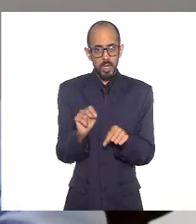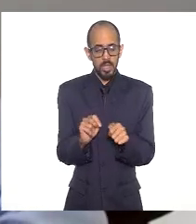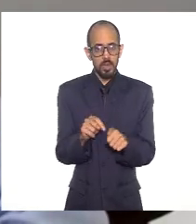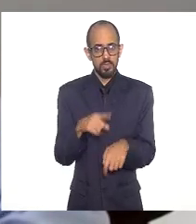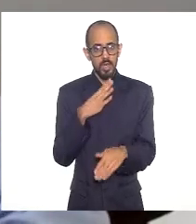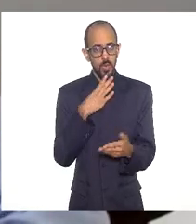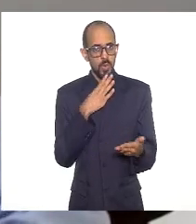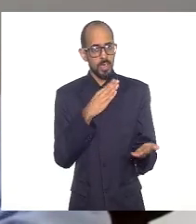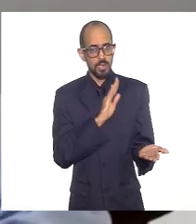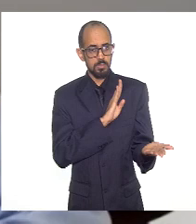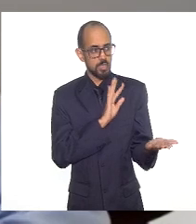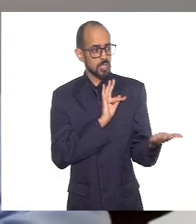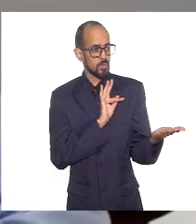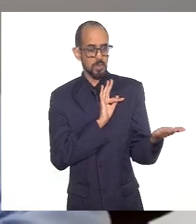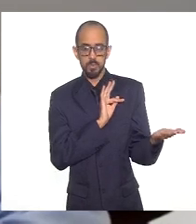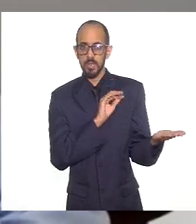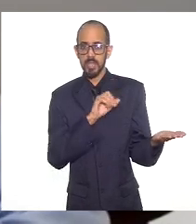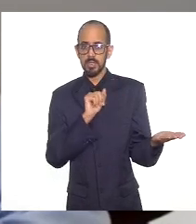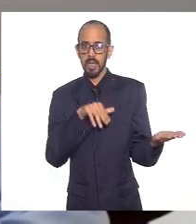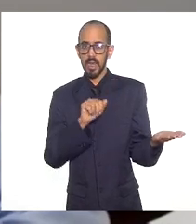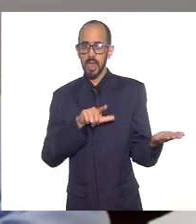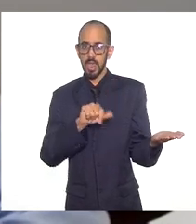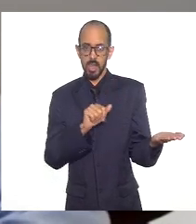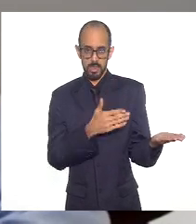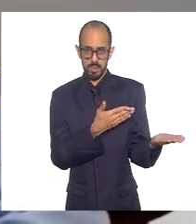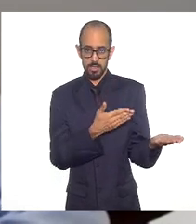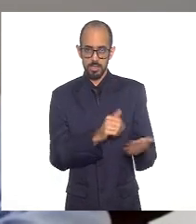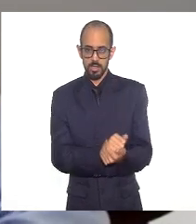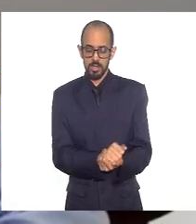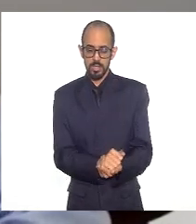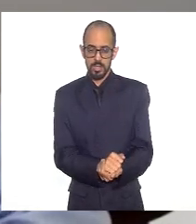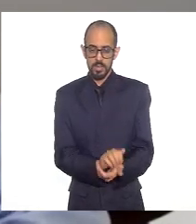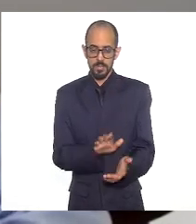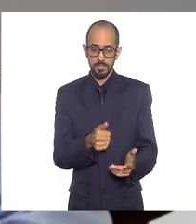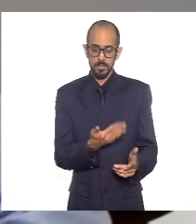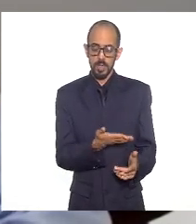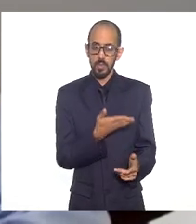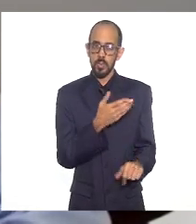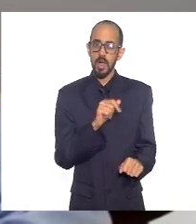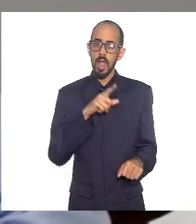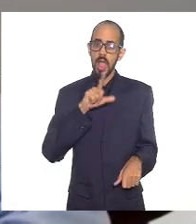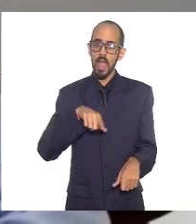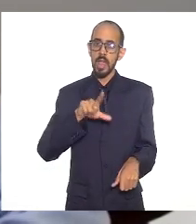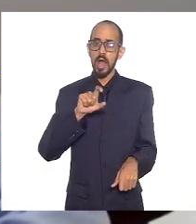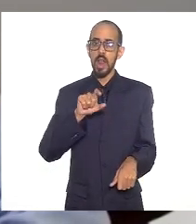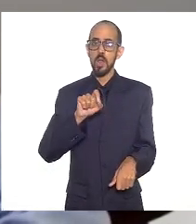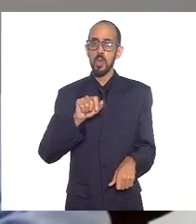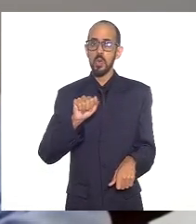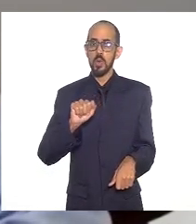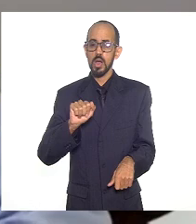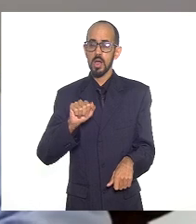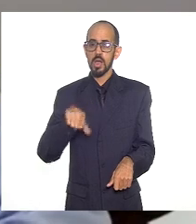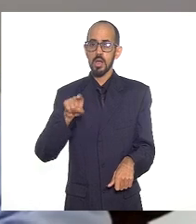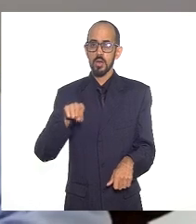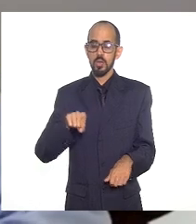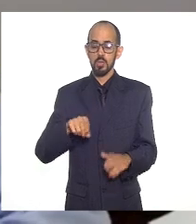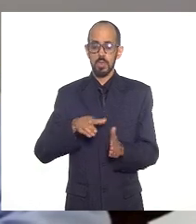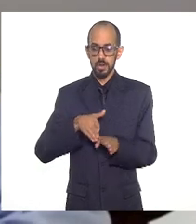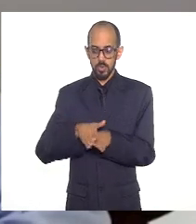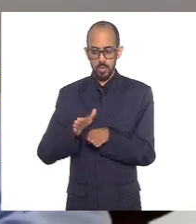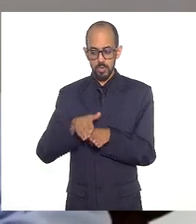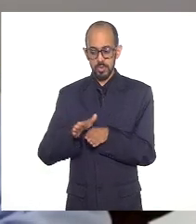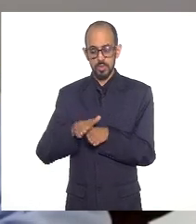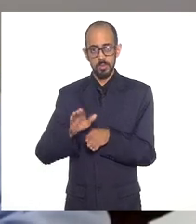eu, o destaque que farei será esse, né? Que haja na LOA uma diretriz para ter uma dotação